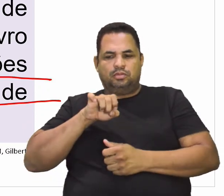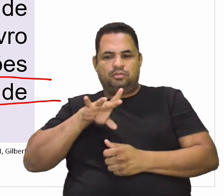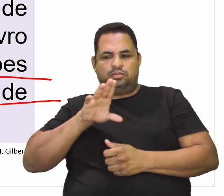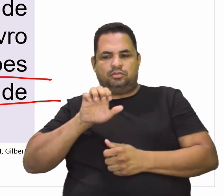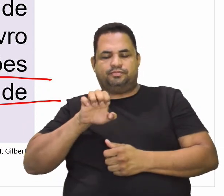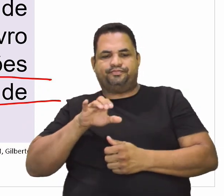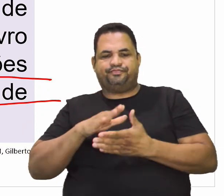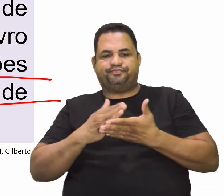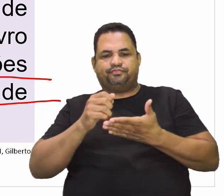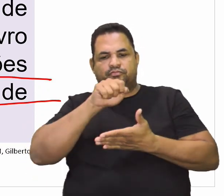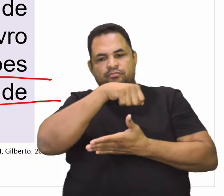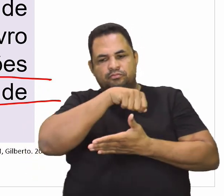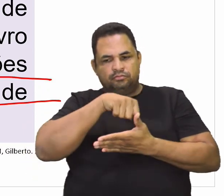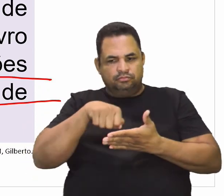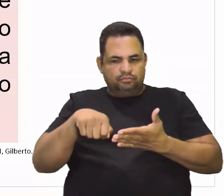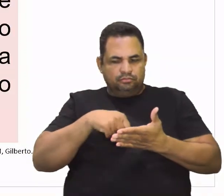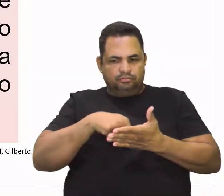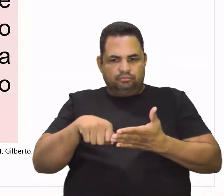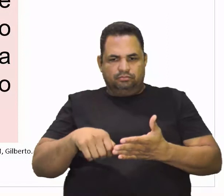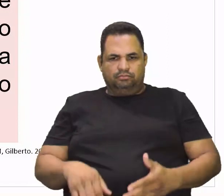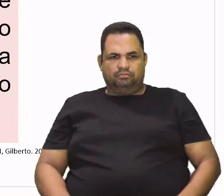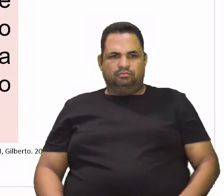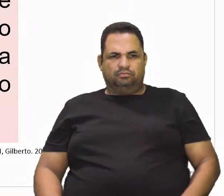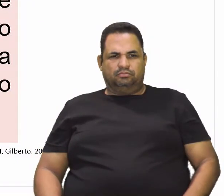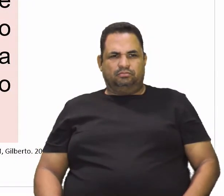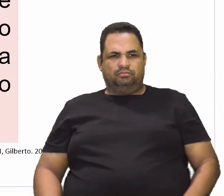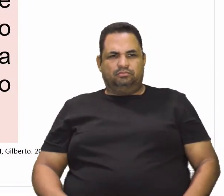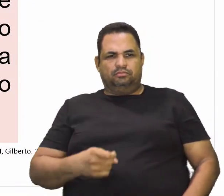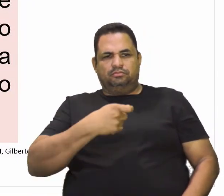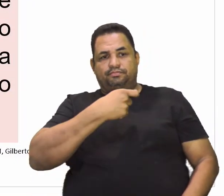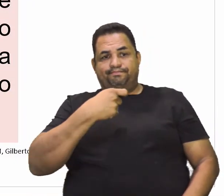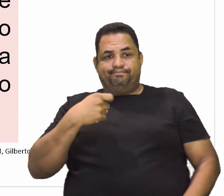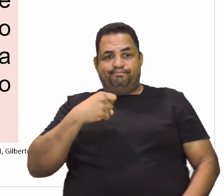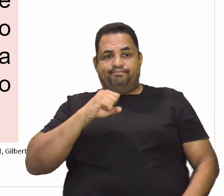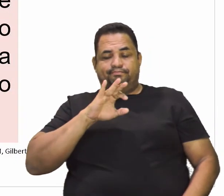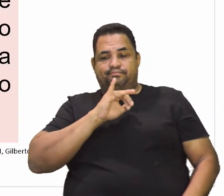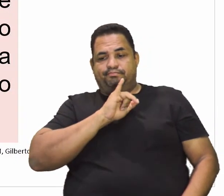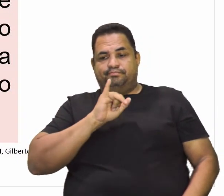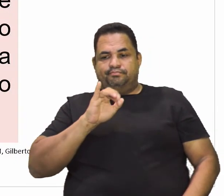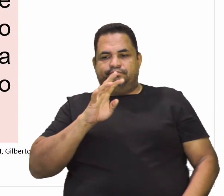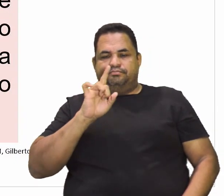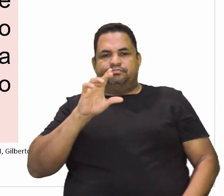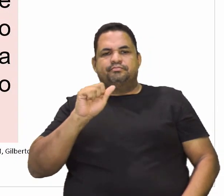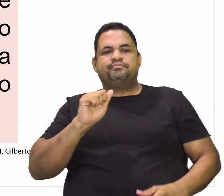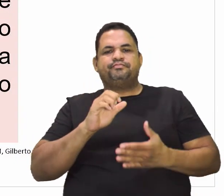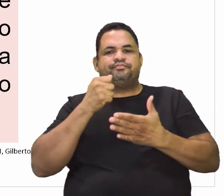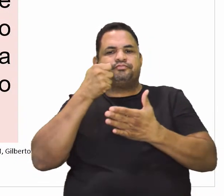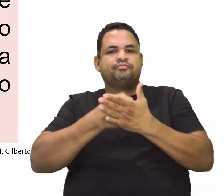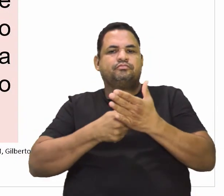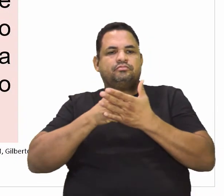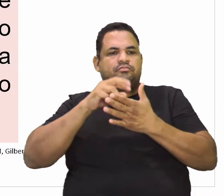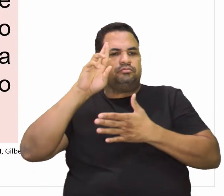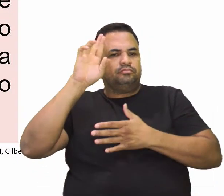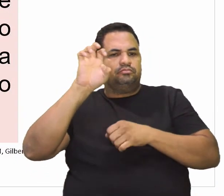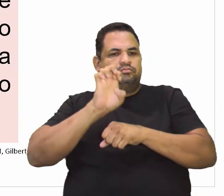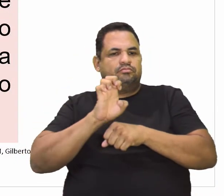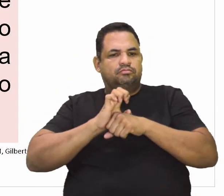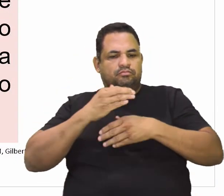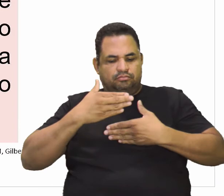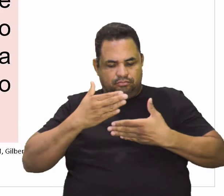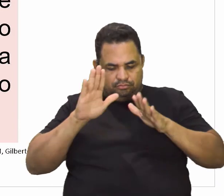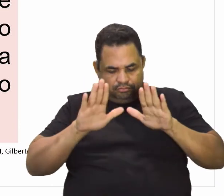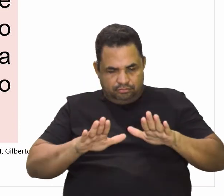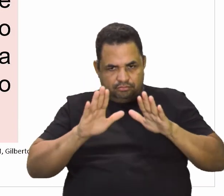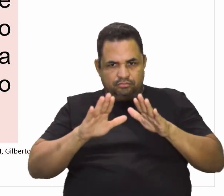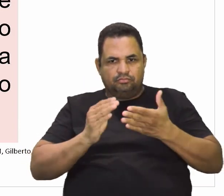Maomé escreveram as sunas. Já os xiitas não, defendem que a chefia do Estado muçulmano